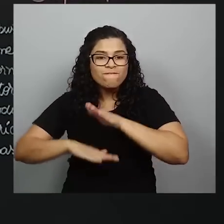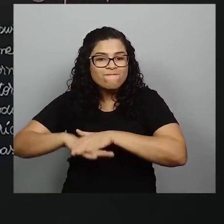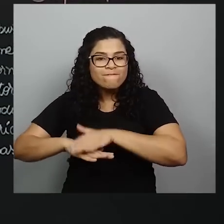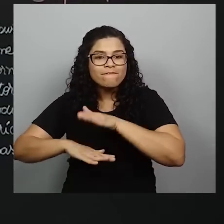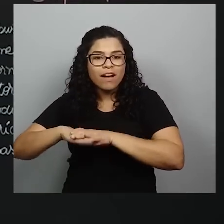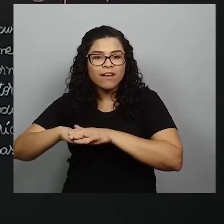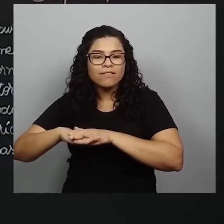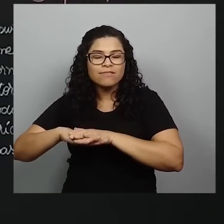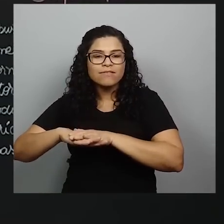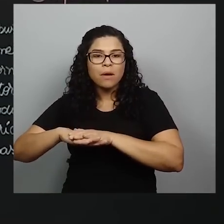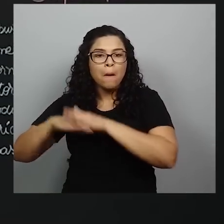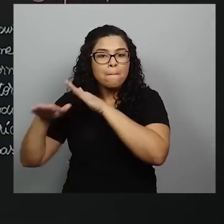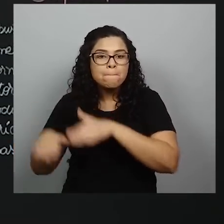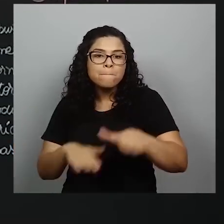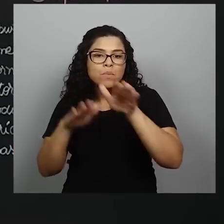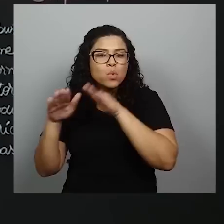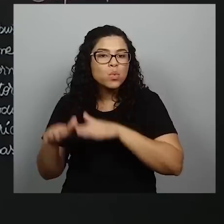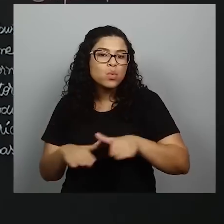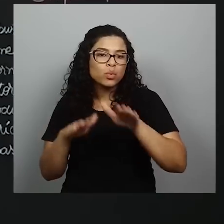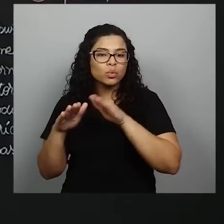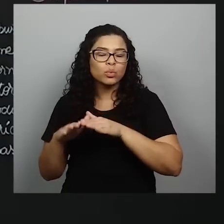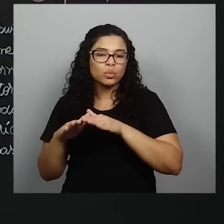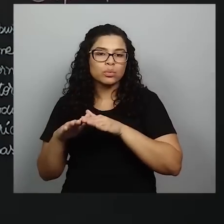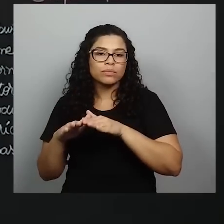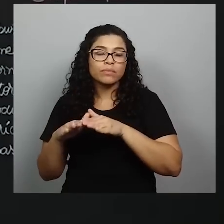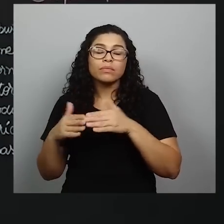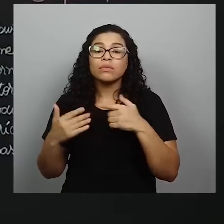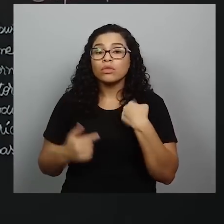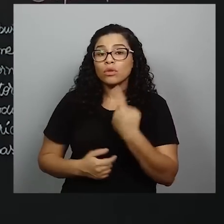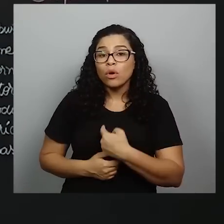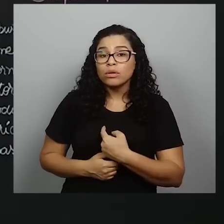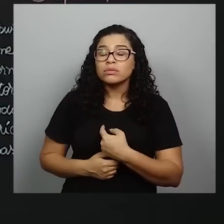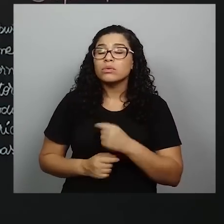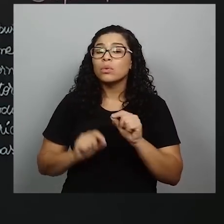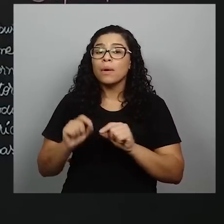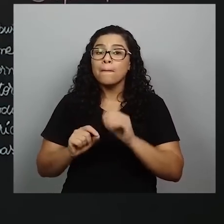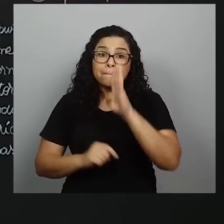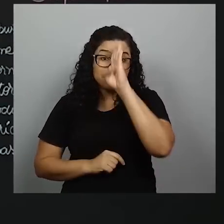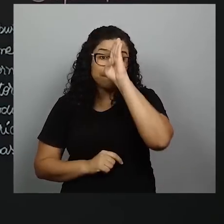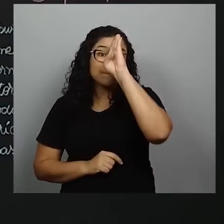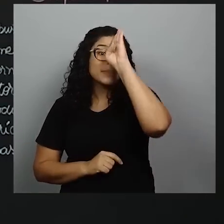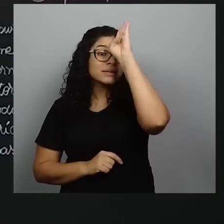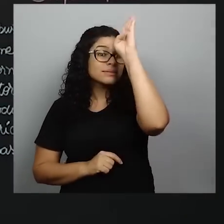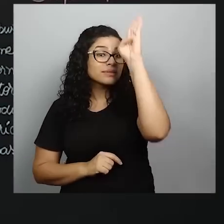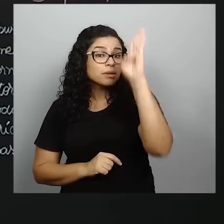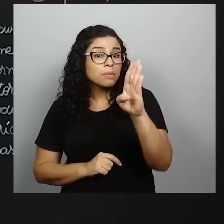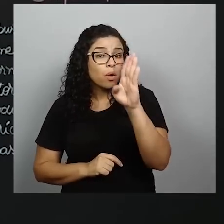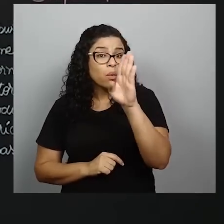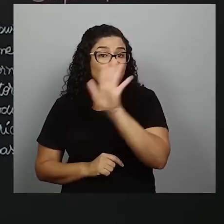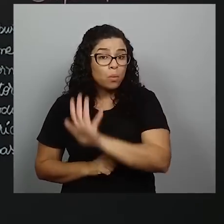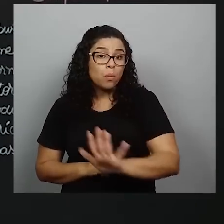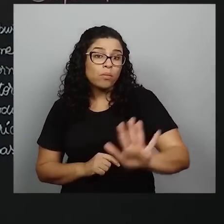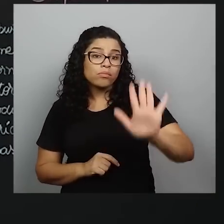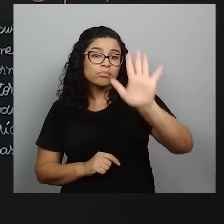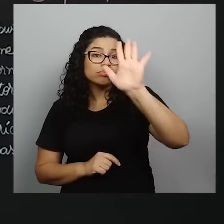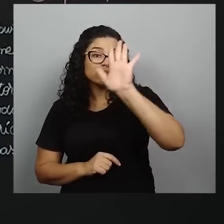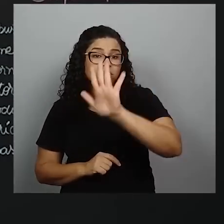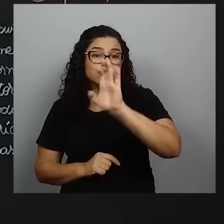alimentos, desses produtos agropecuários. Então, somos aí uma das principais